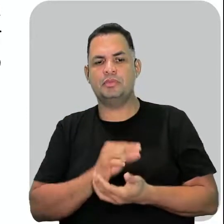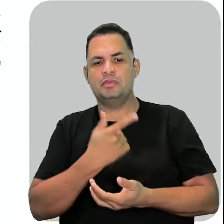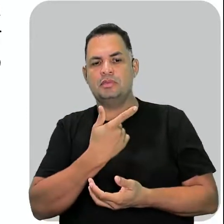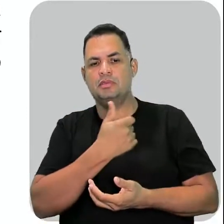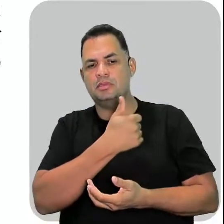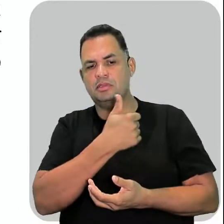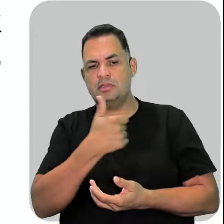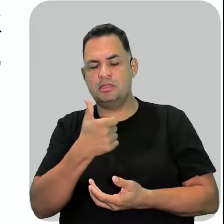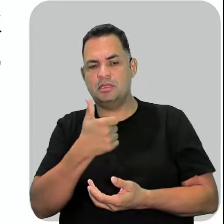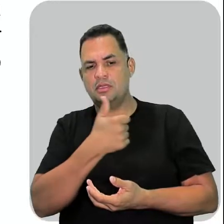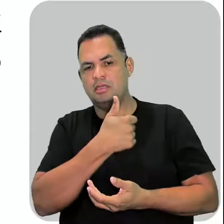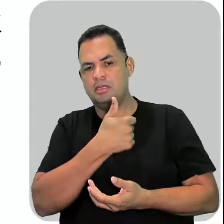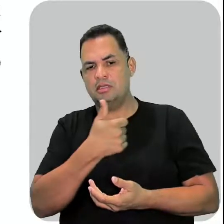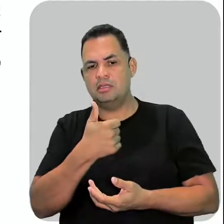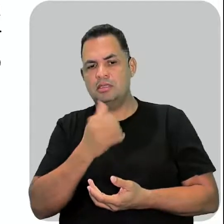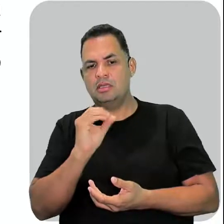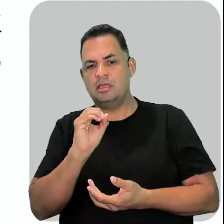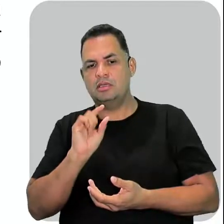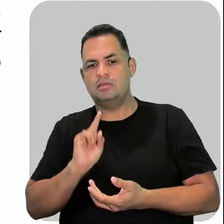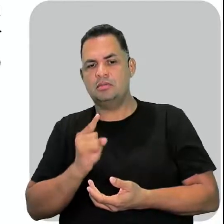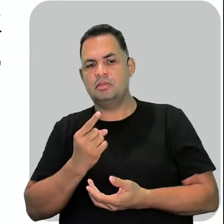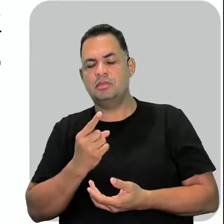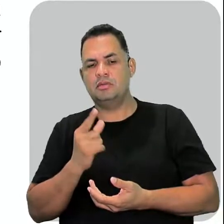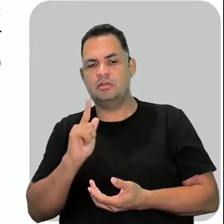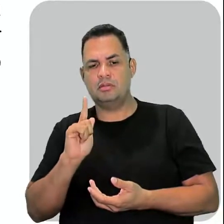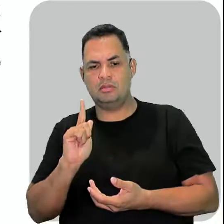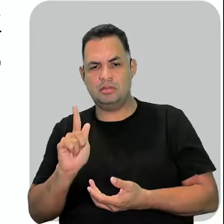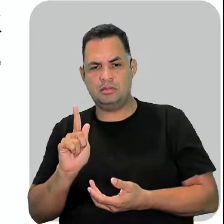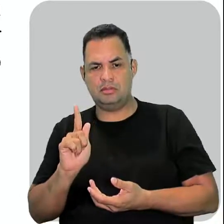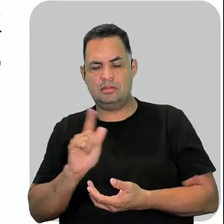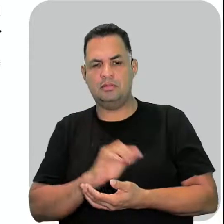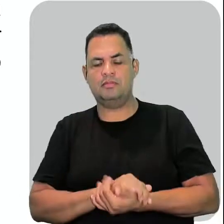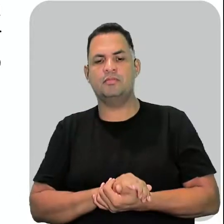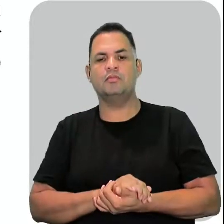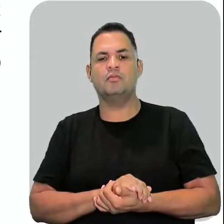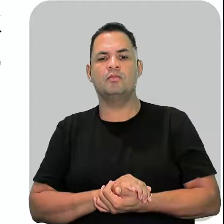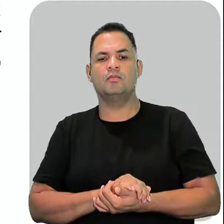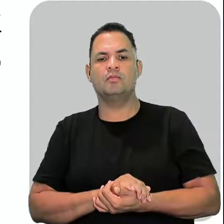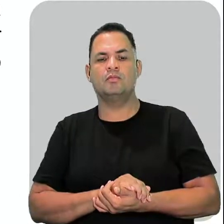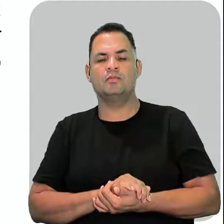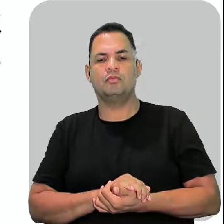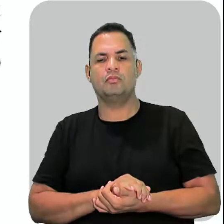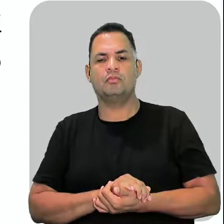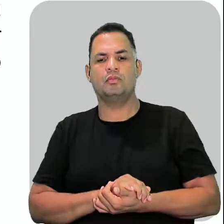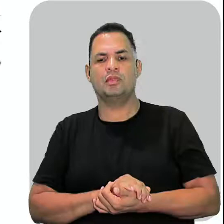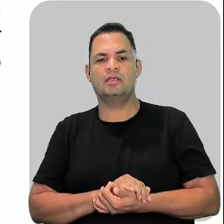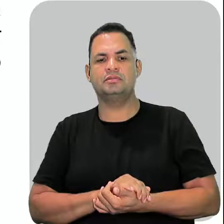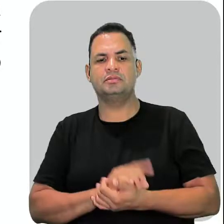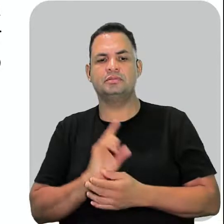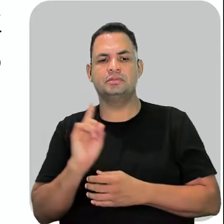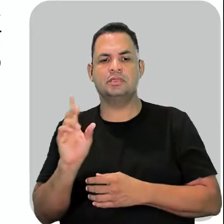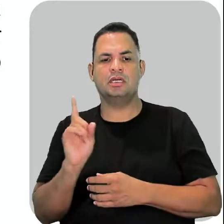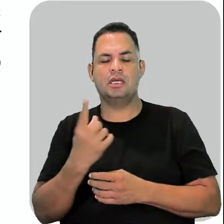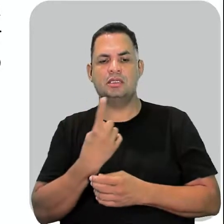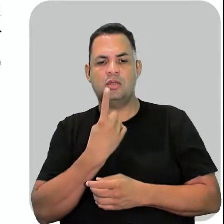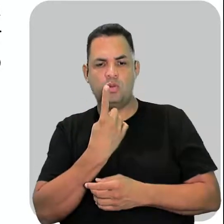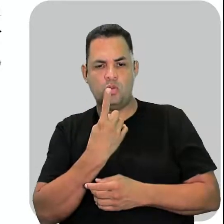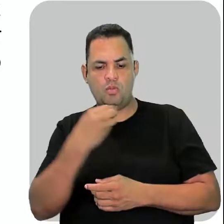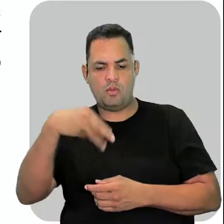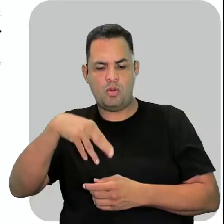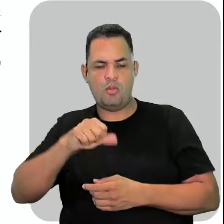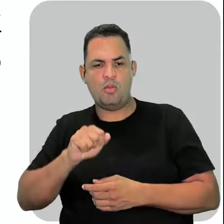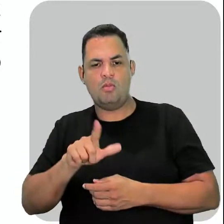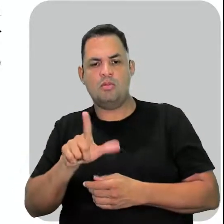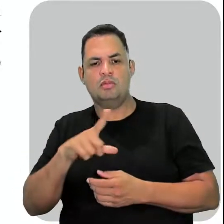gramas desta substância. Então, quando eu falo 10.000 gramas por mol, quer dizer que a cada 1 mol nós